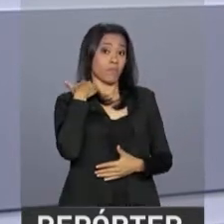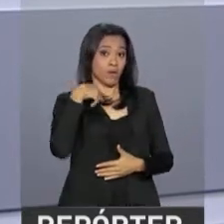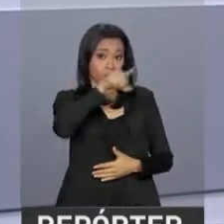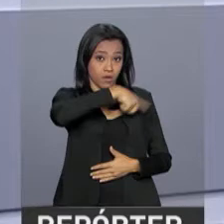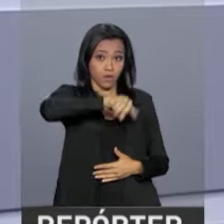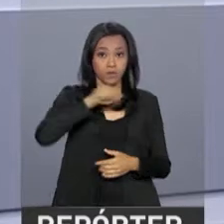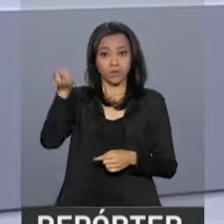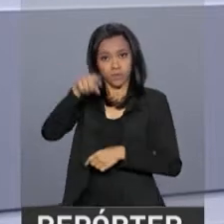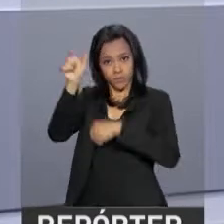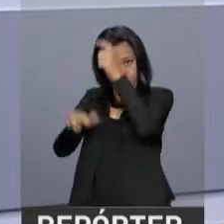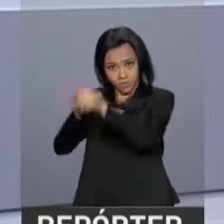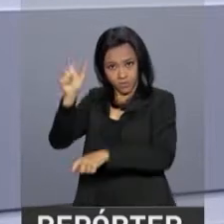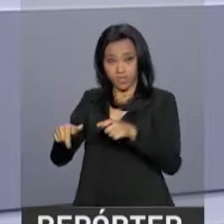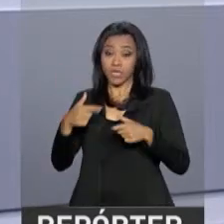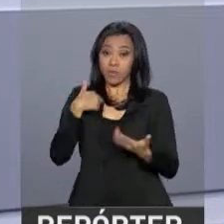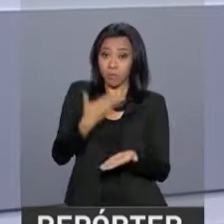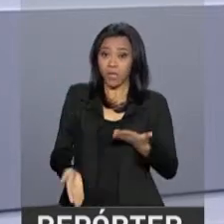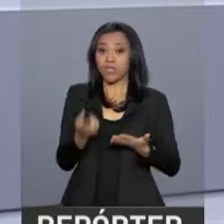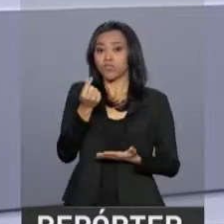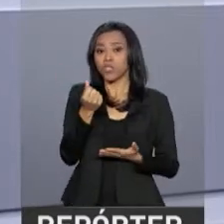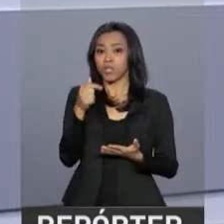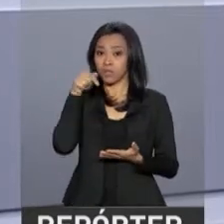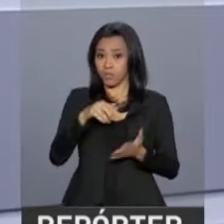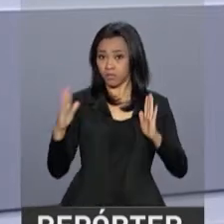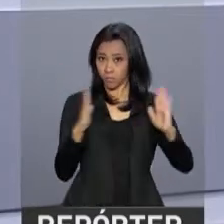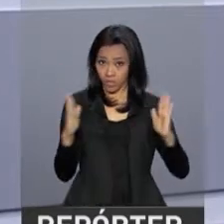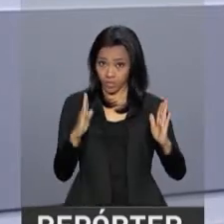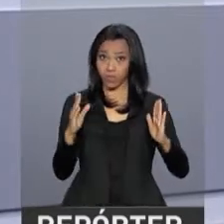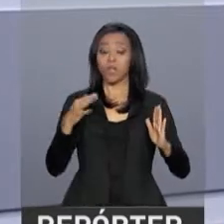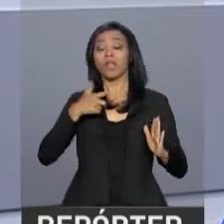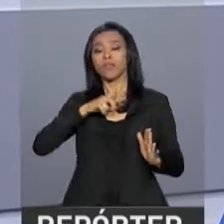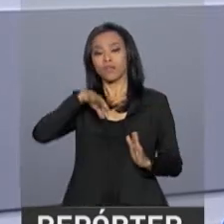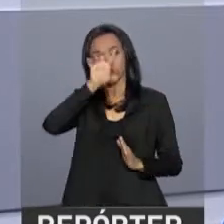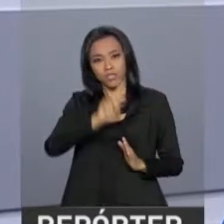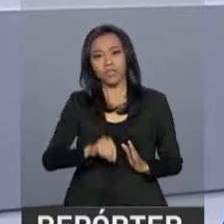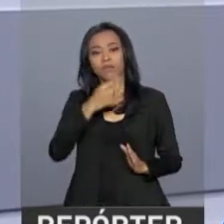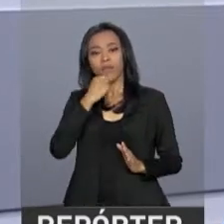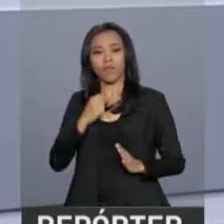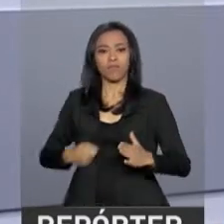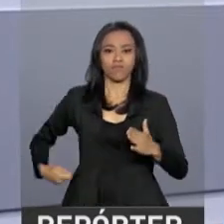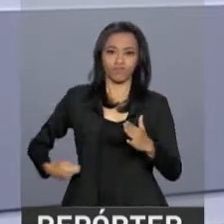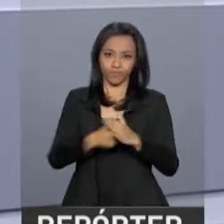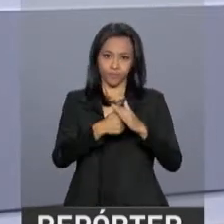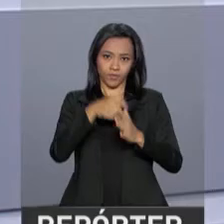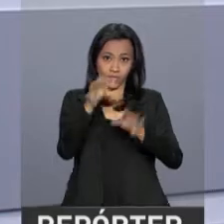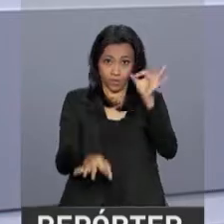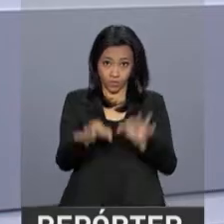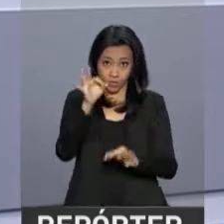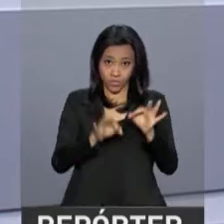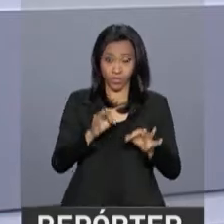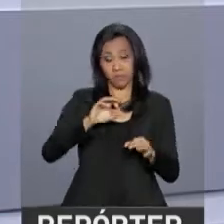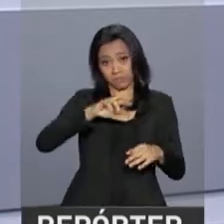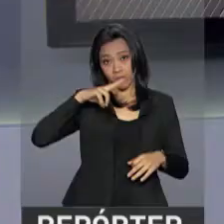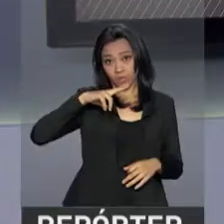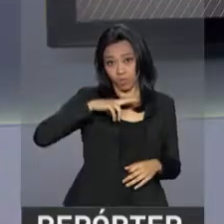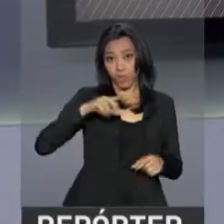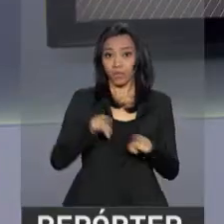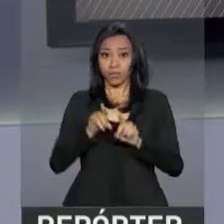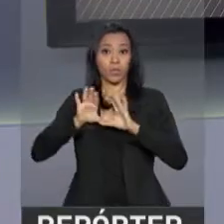período têm direito à indenização todos que entraram na justiça em ações coletivas e individuais